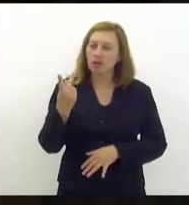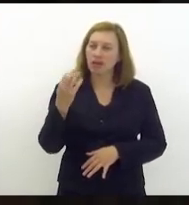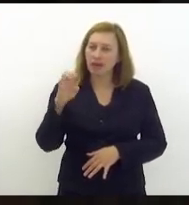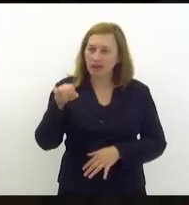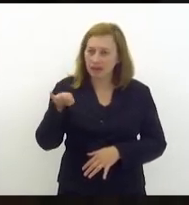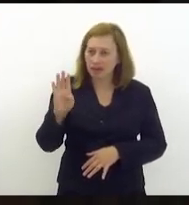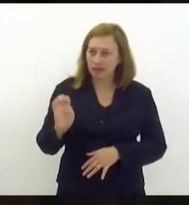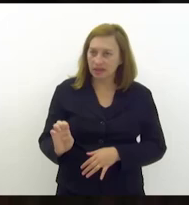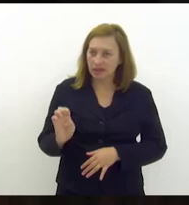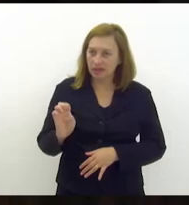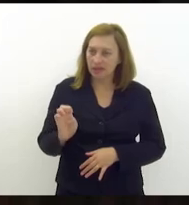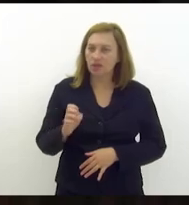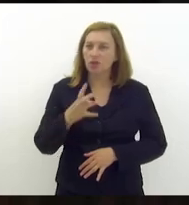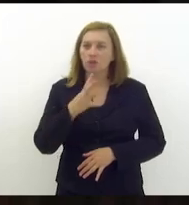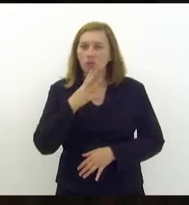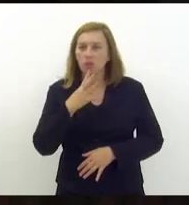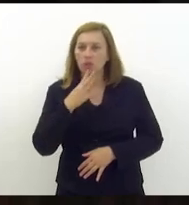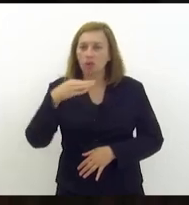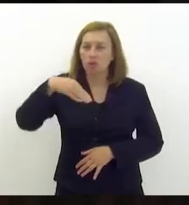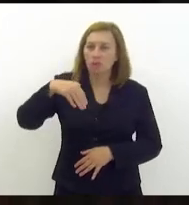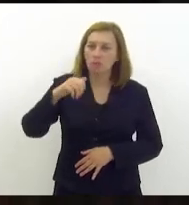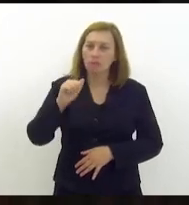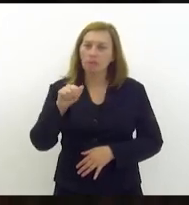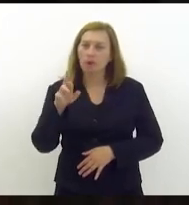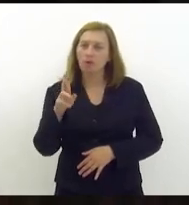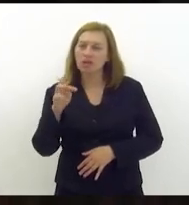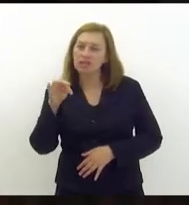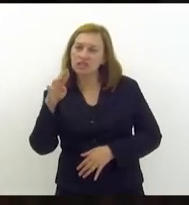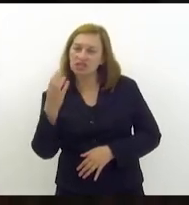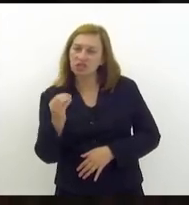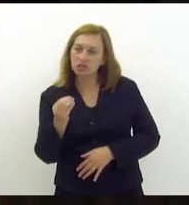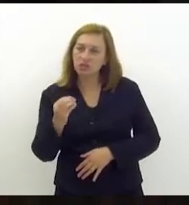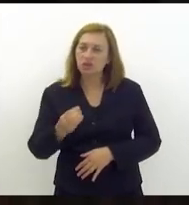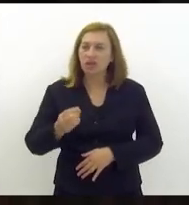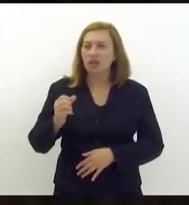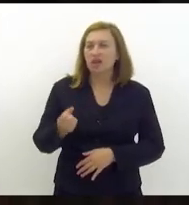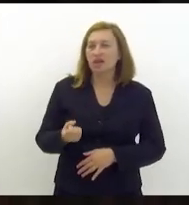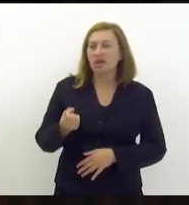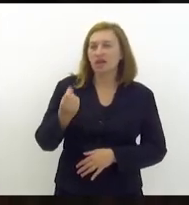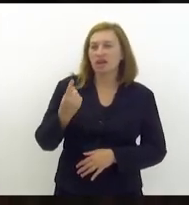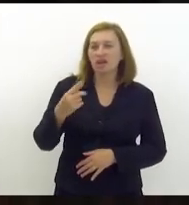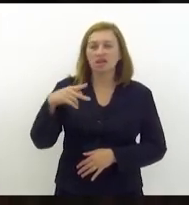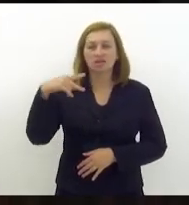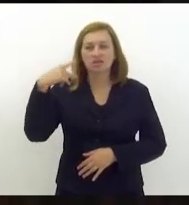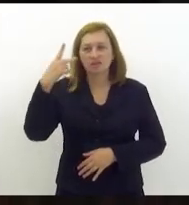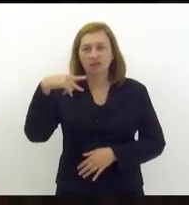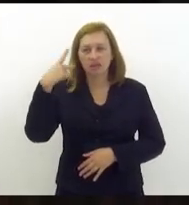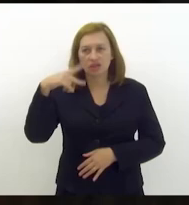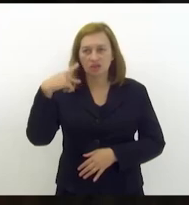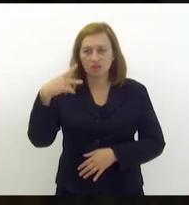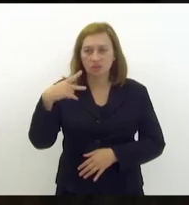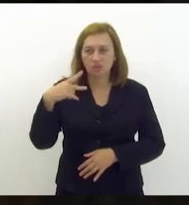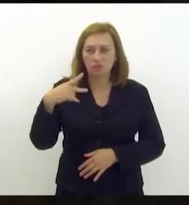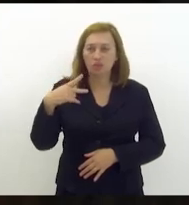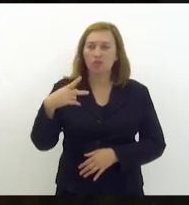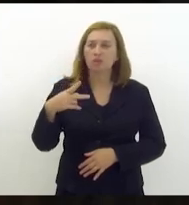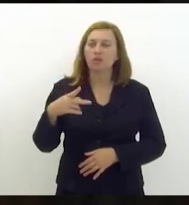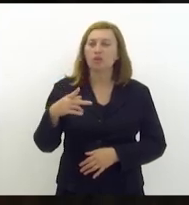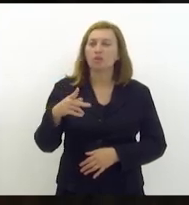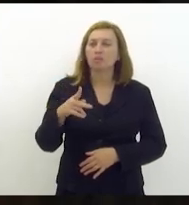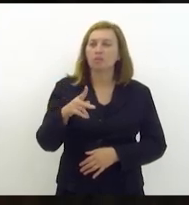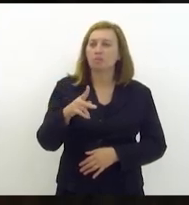mais conhecido como Mauricinho branco ex-vereador ex-presidente da companhia de